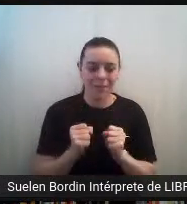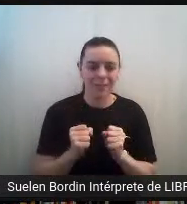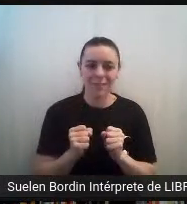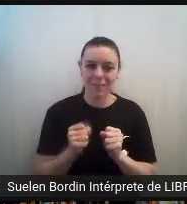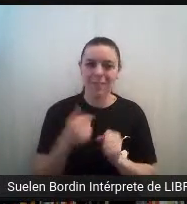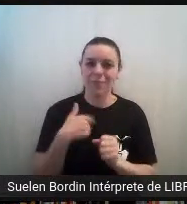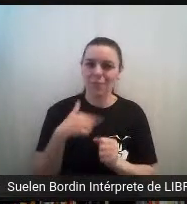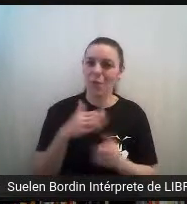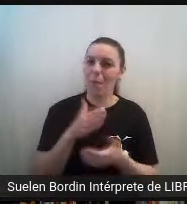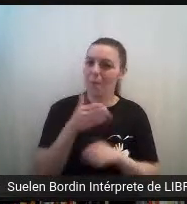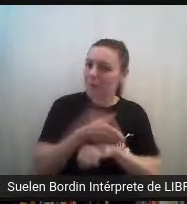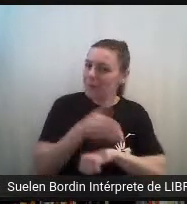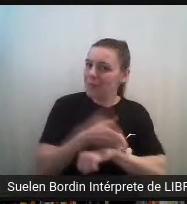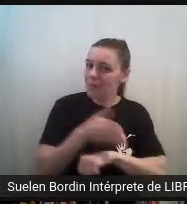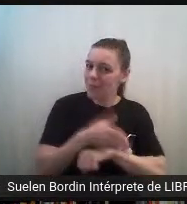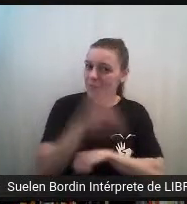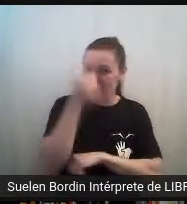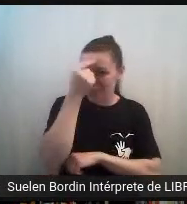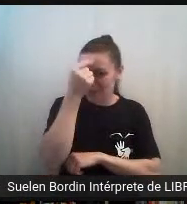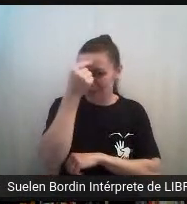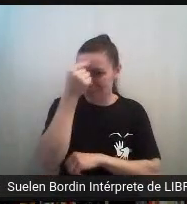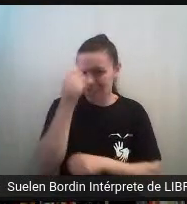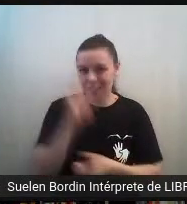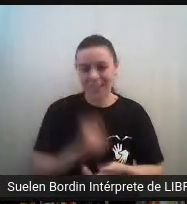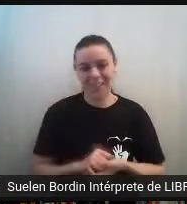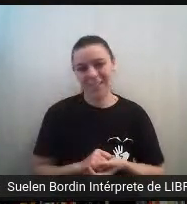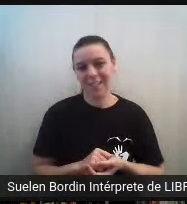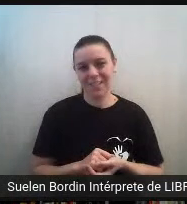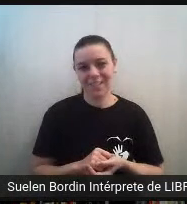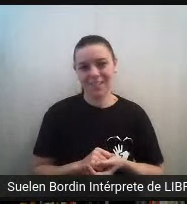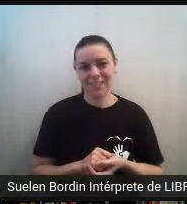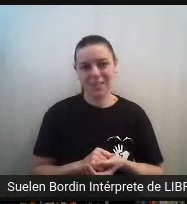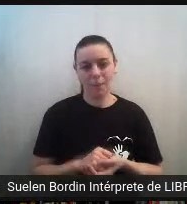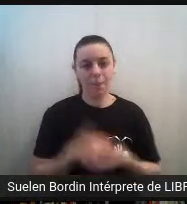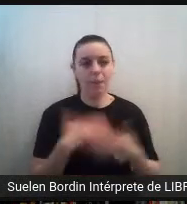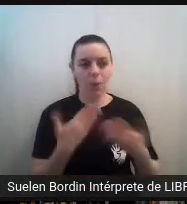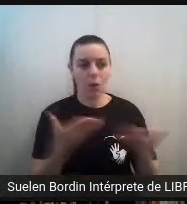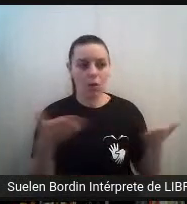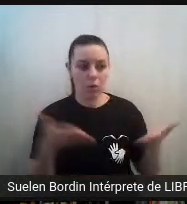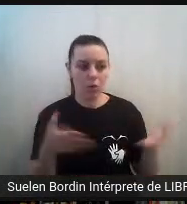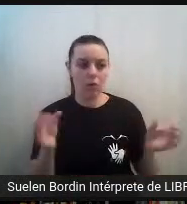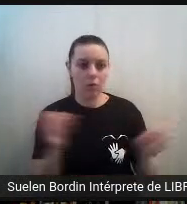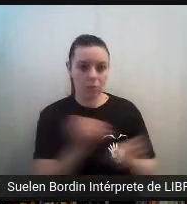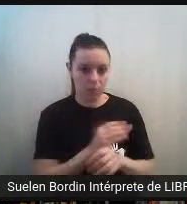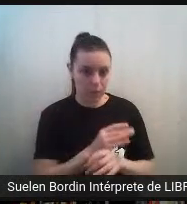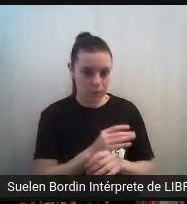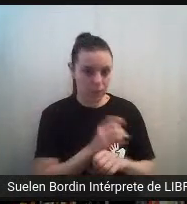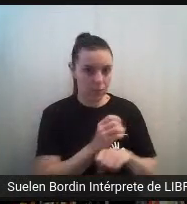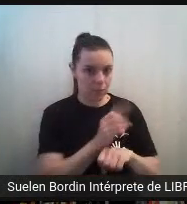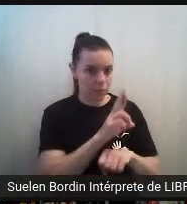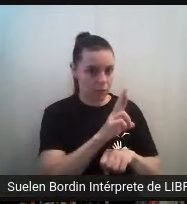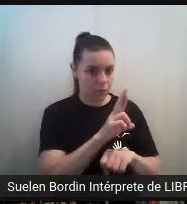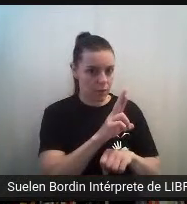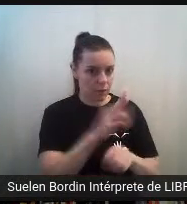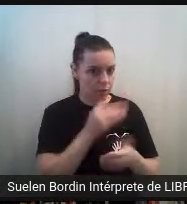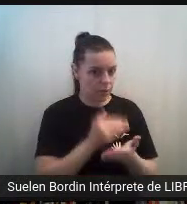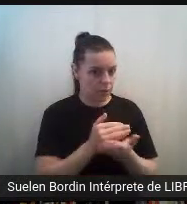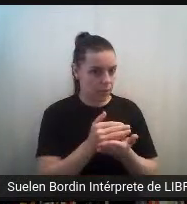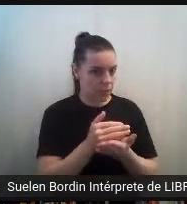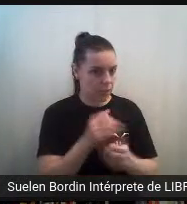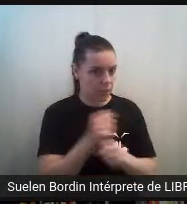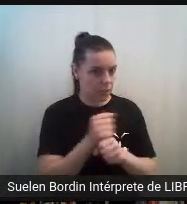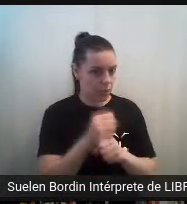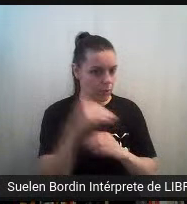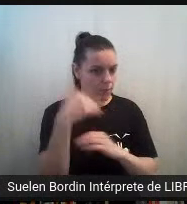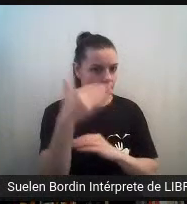já se foi. Então, você está concluindo o teu doutorado agora no início do ano que vem, não é isso? Isso,